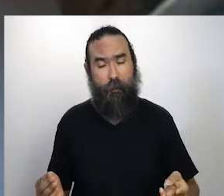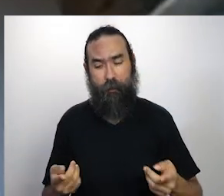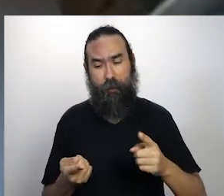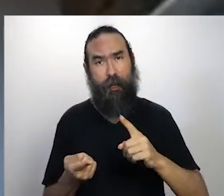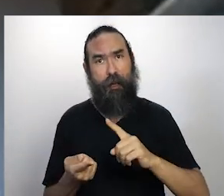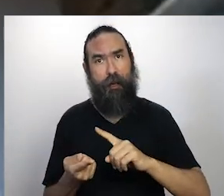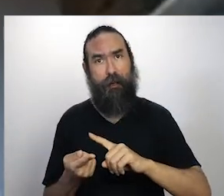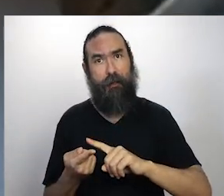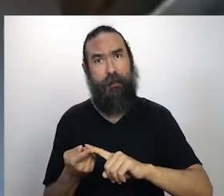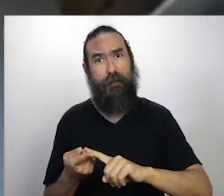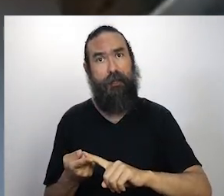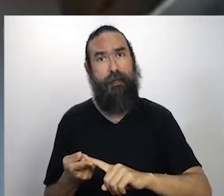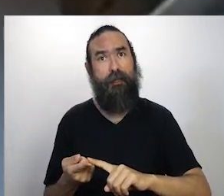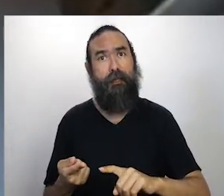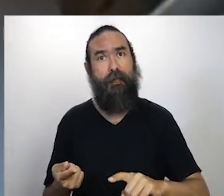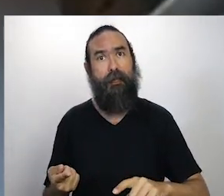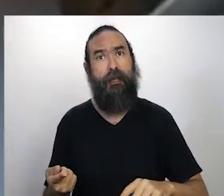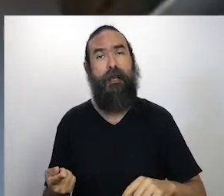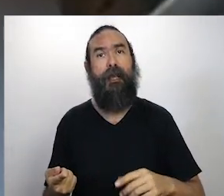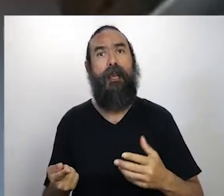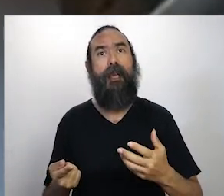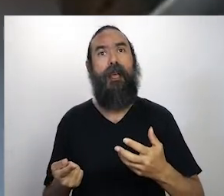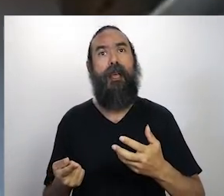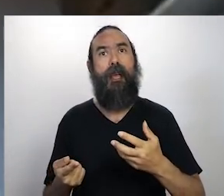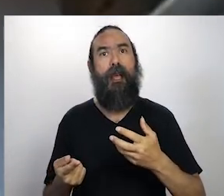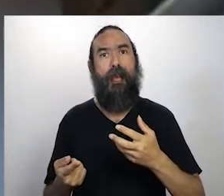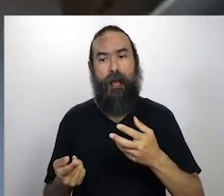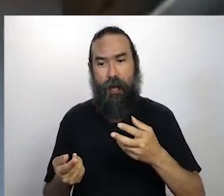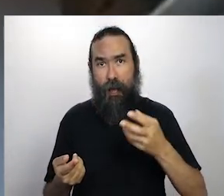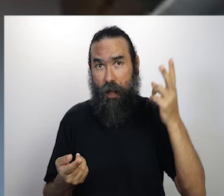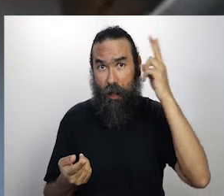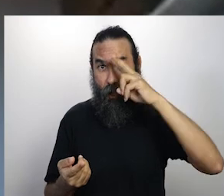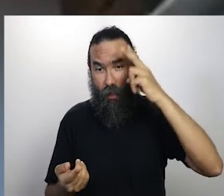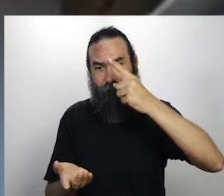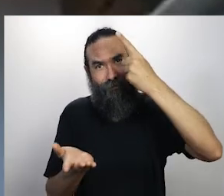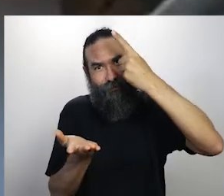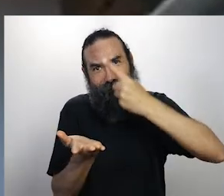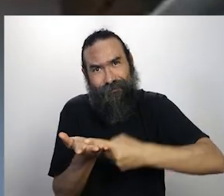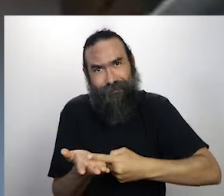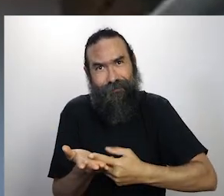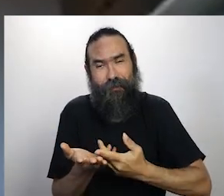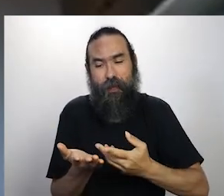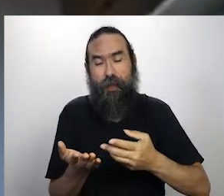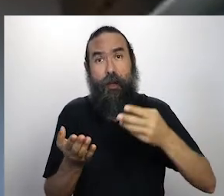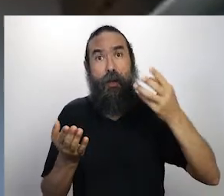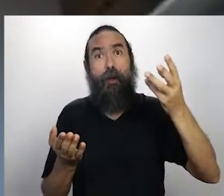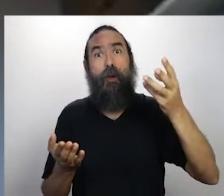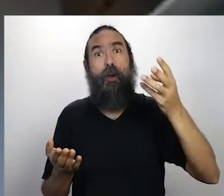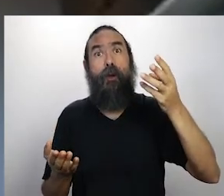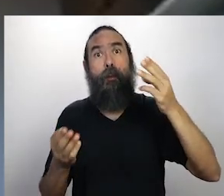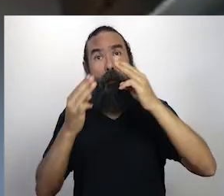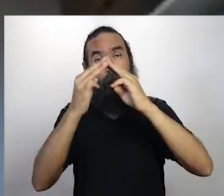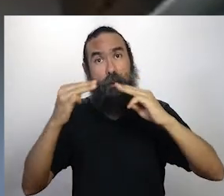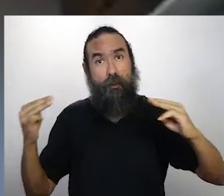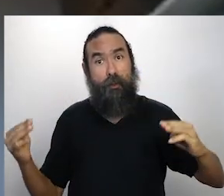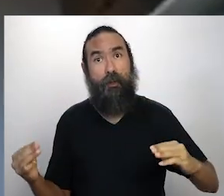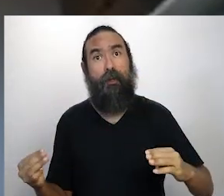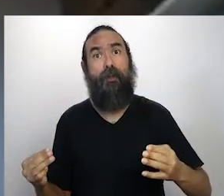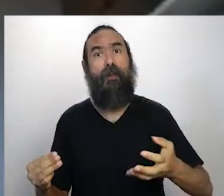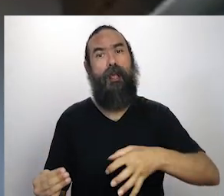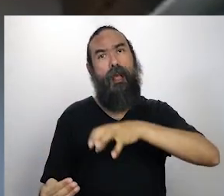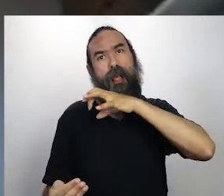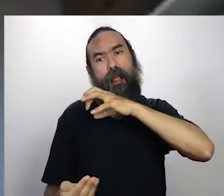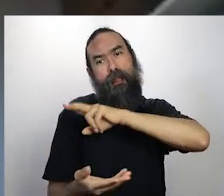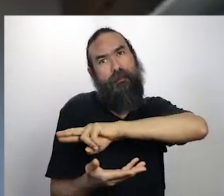né? O Museu de Arqueologia e Etnologia, o Museu de Arte Contemporânea, o Museu Paulista, que é o Museu de História, e o Museu